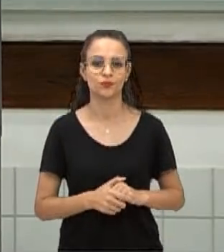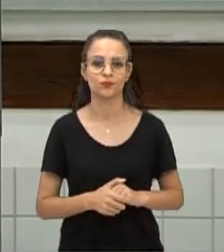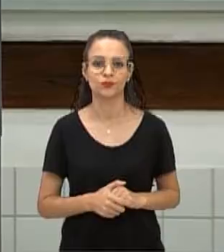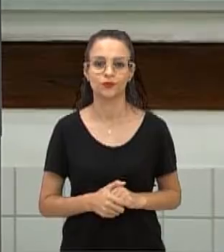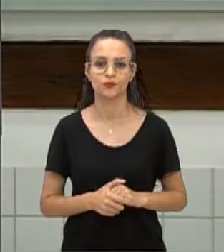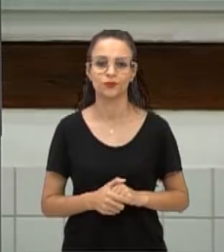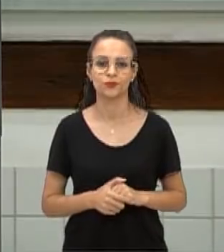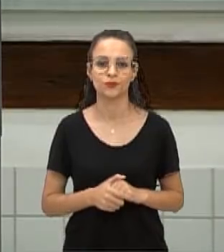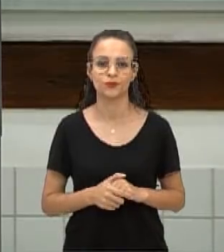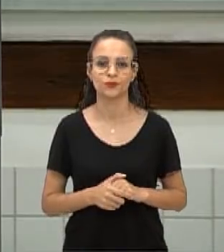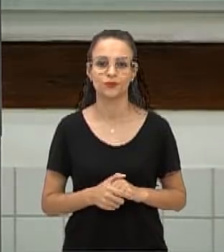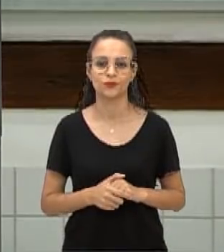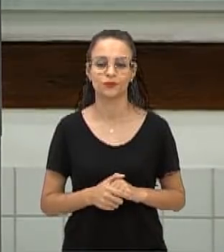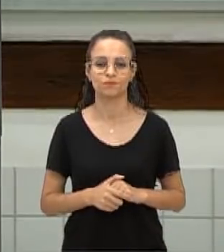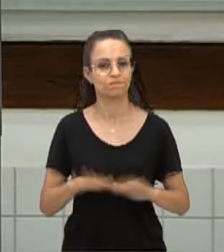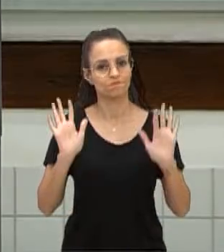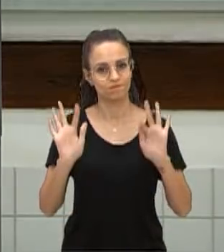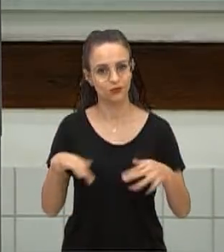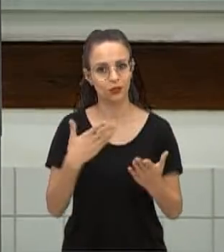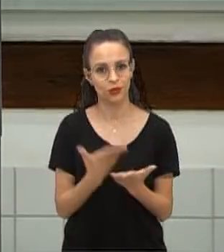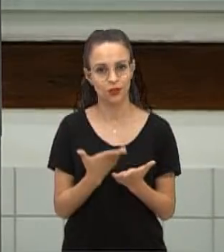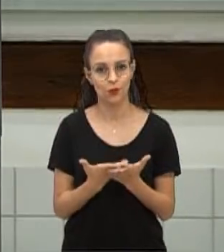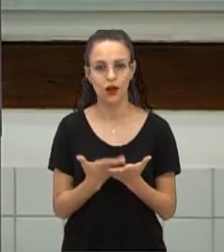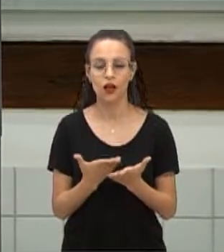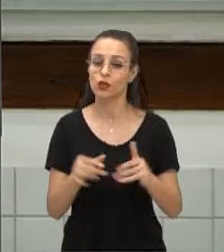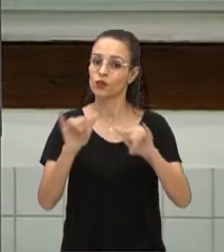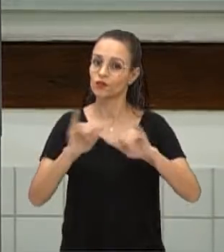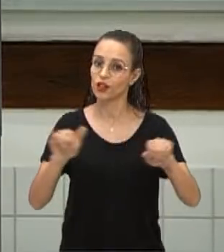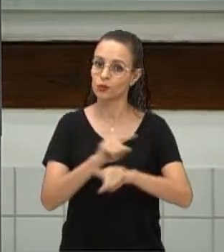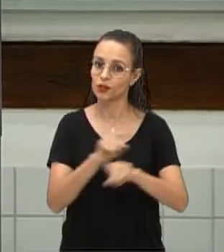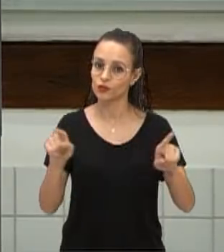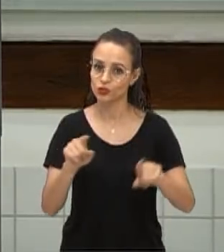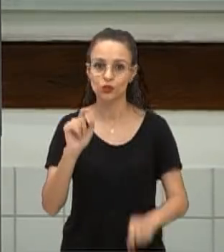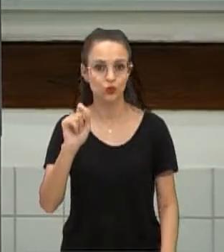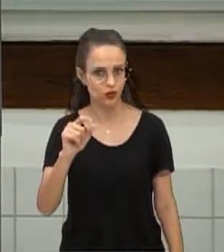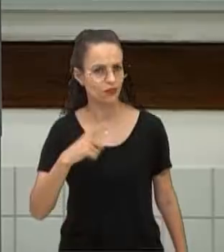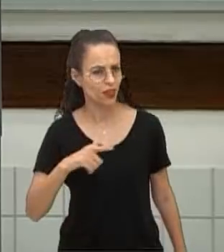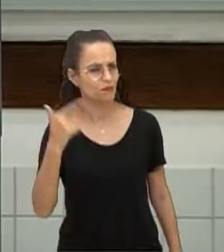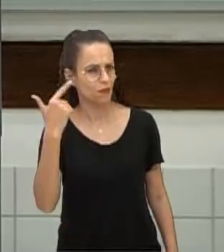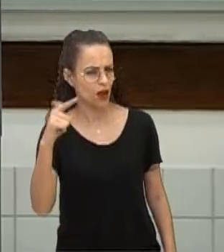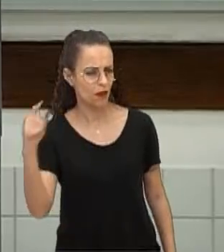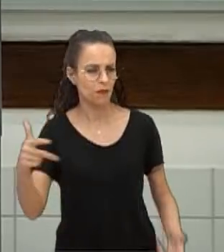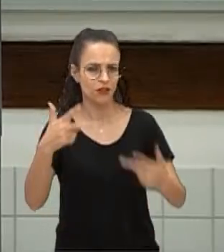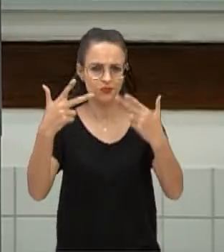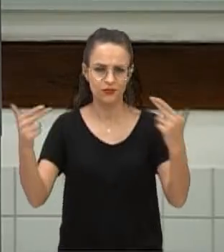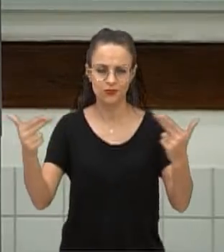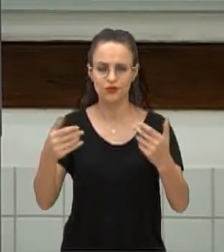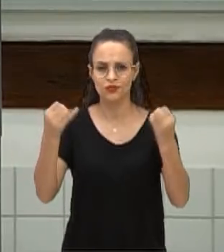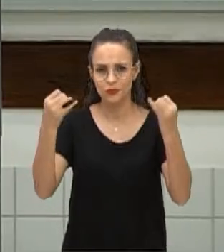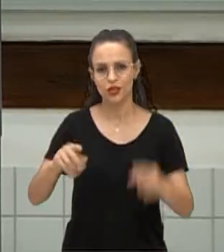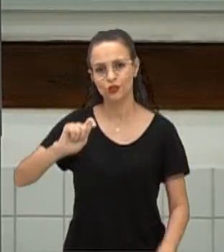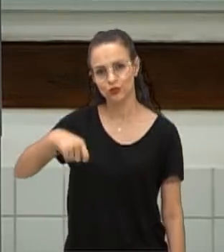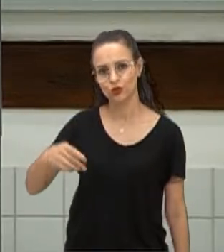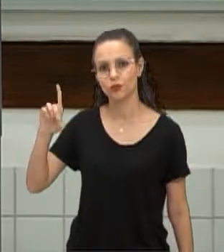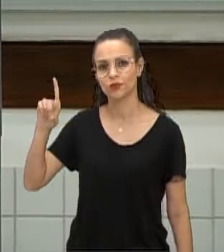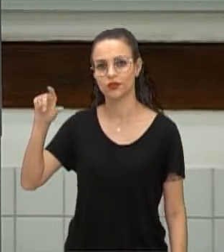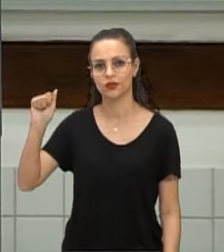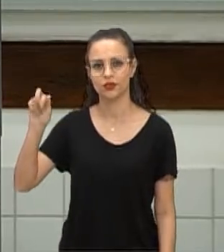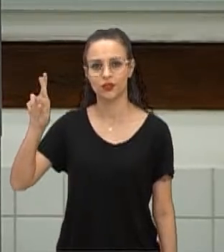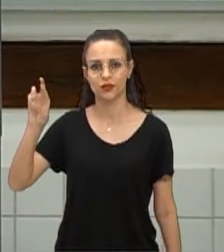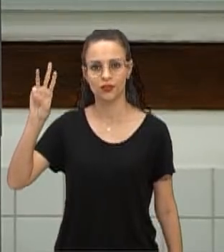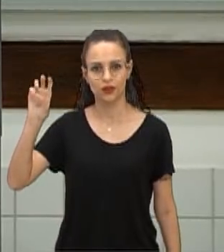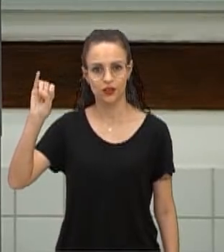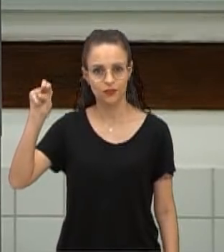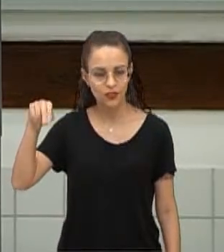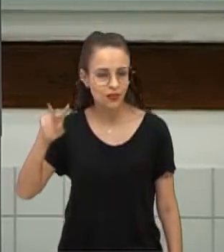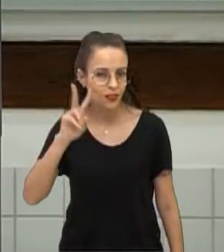dessa expedição. Bom, eu termino minha aula aqui e digo para vocês o seguinte, tem muito mais coisa para falar sobre o Darwin. Lembrem que no final